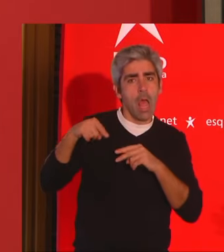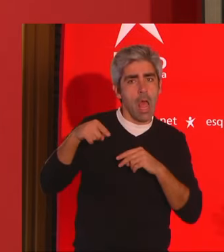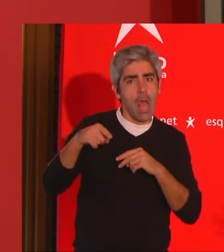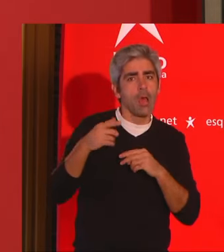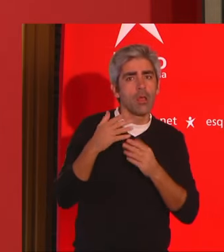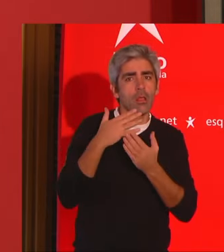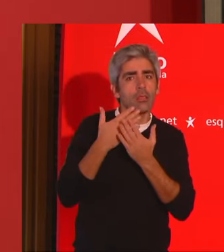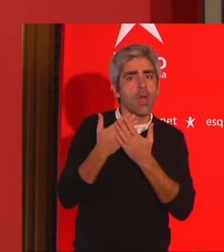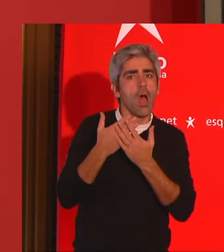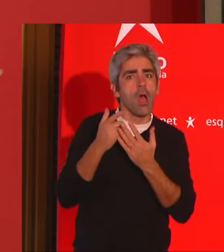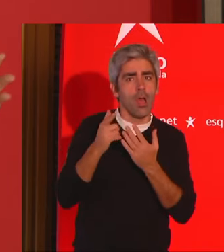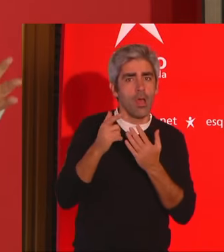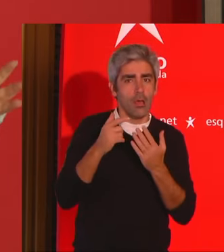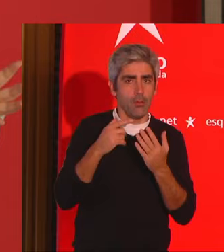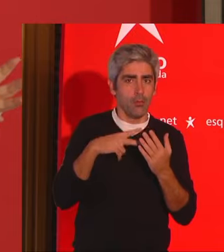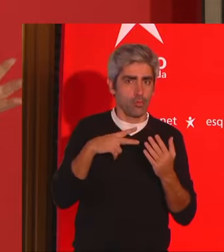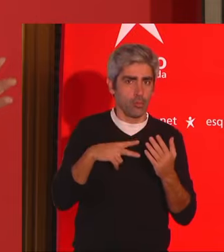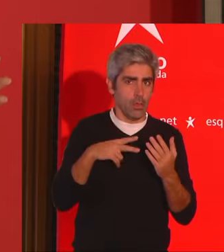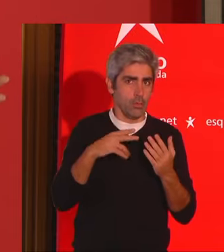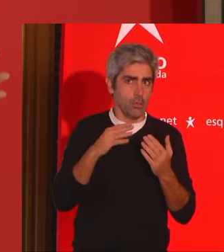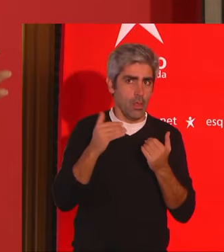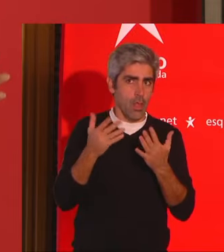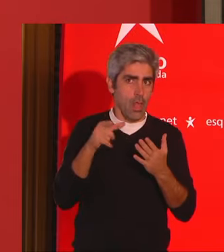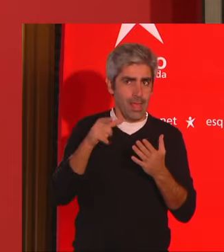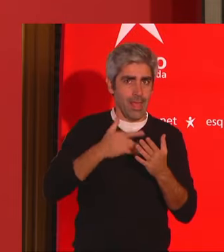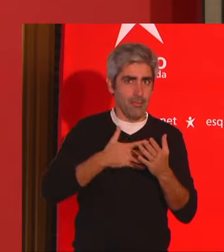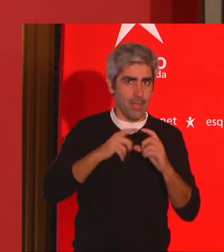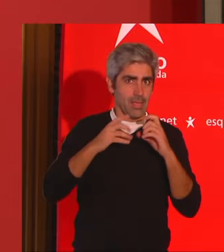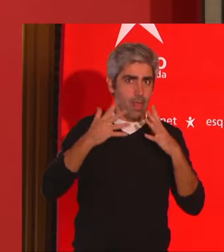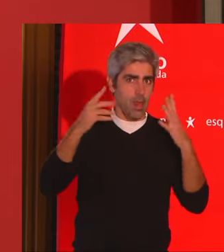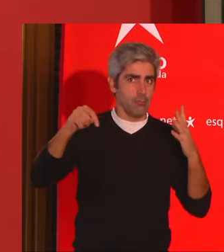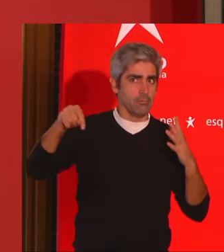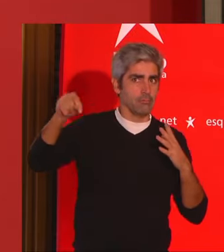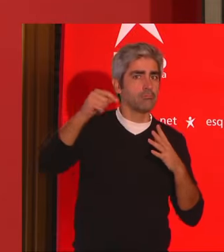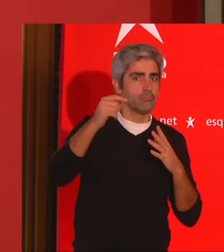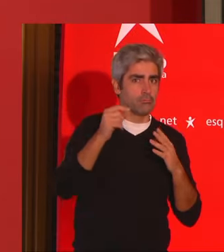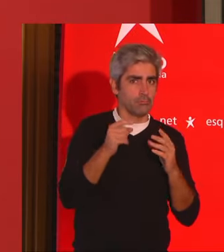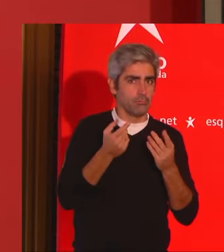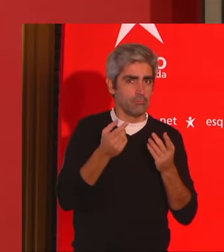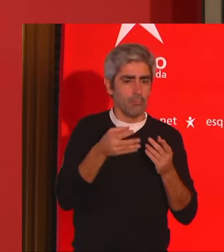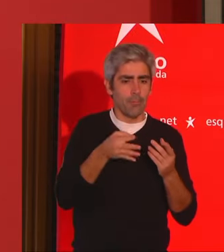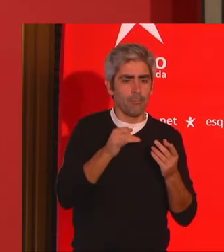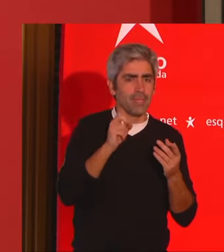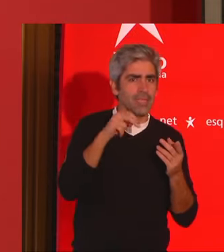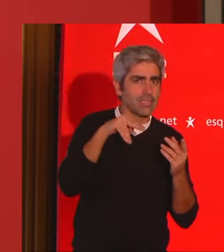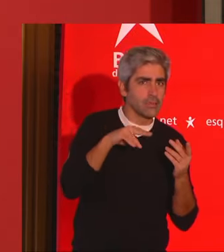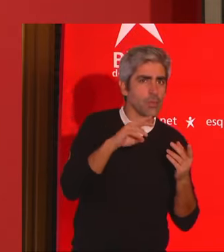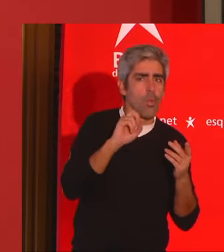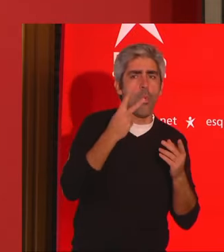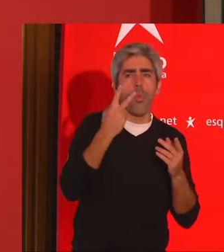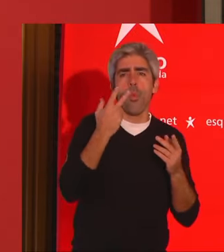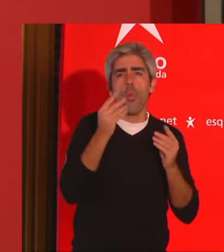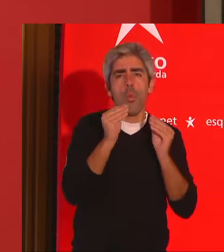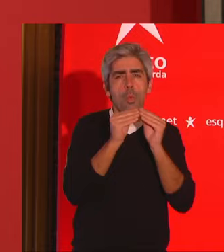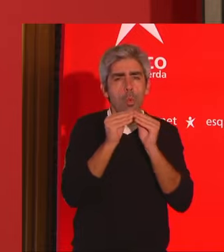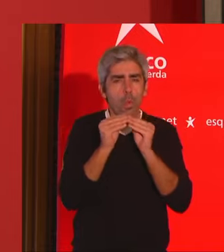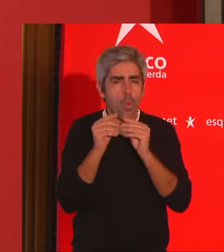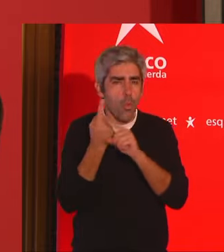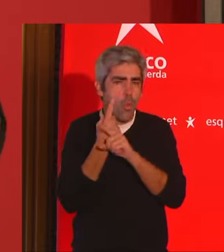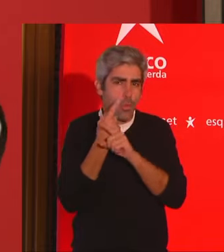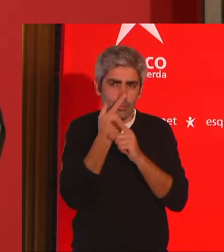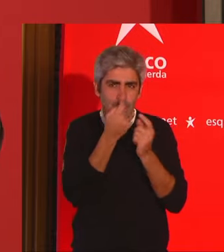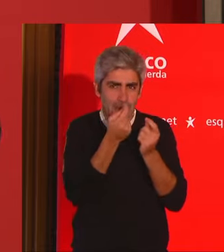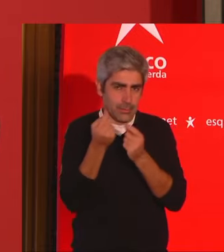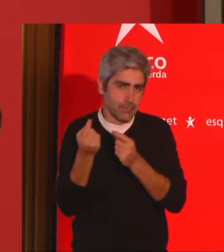preferenciais que foram dados pelas autoridades portuguesas ao longo destes últimos anos, através de esquemas como os PINs ou outros do género.